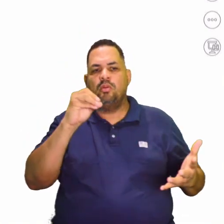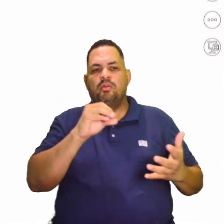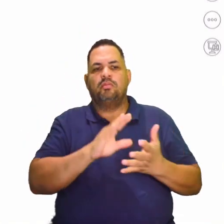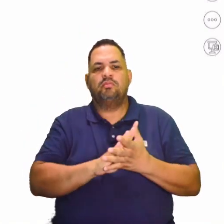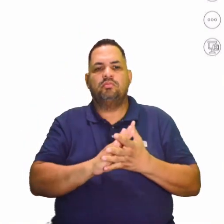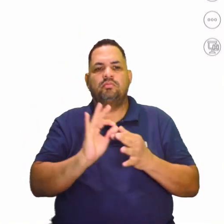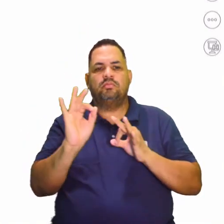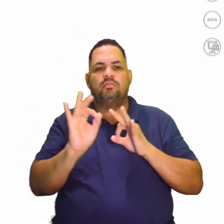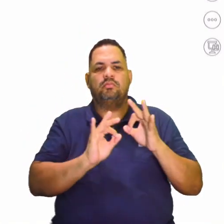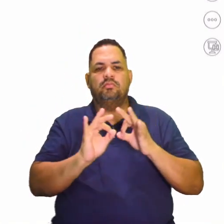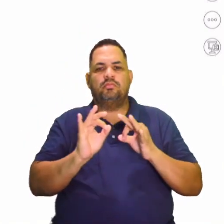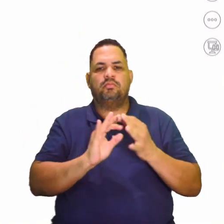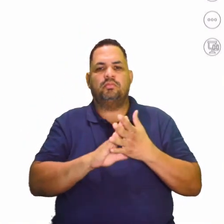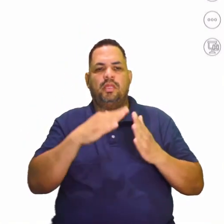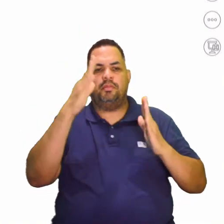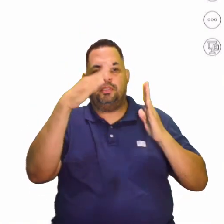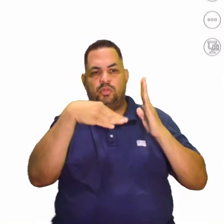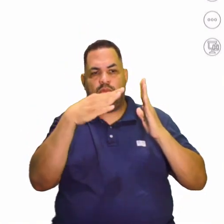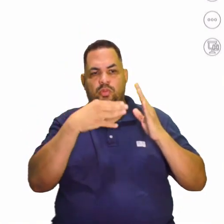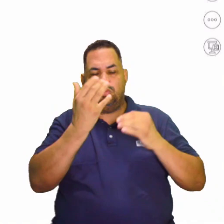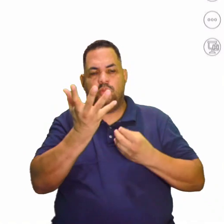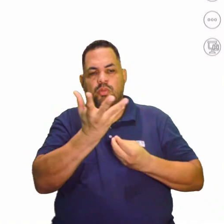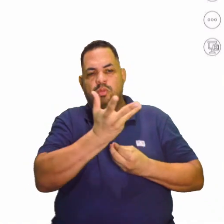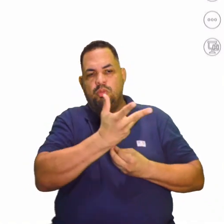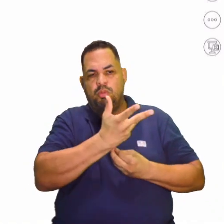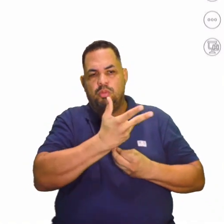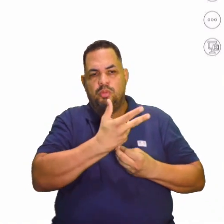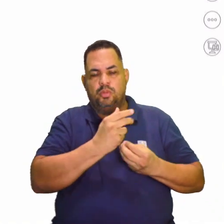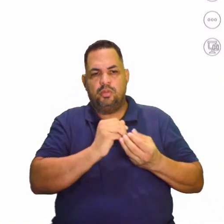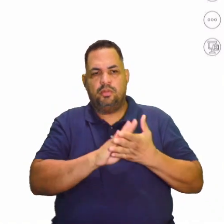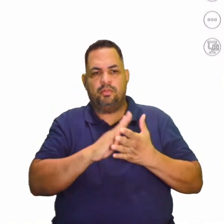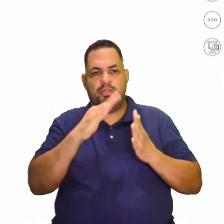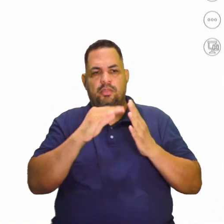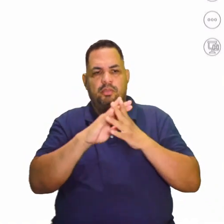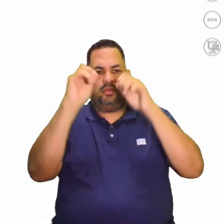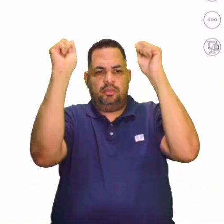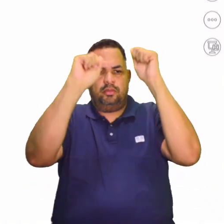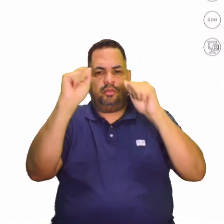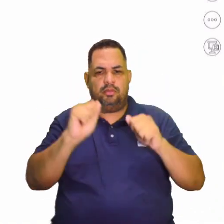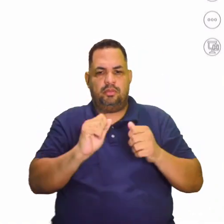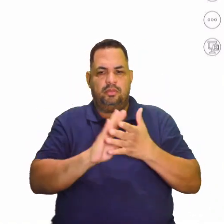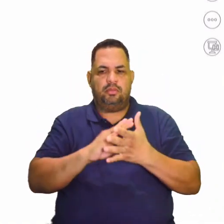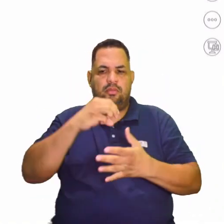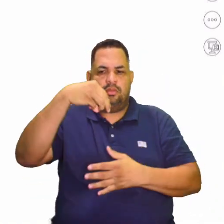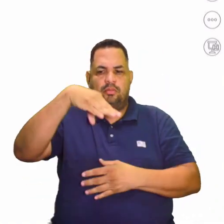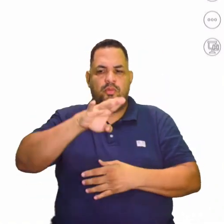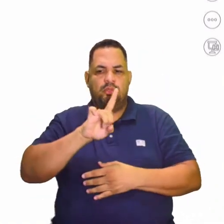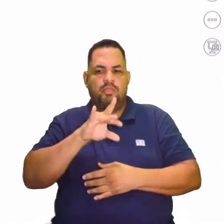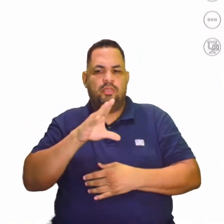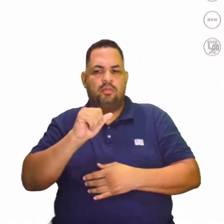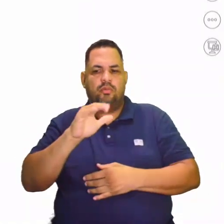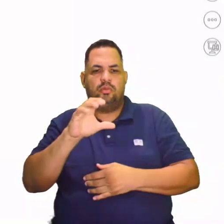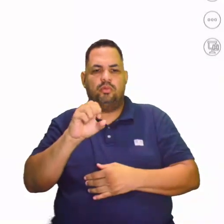características próprias em pinturas, esculturas e mosaico.